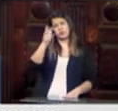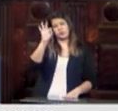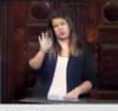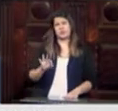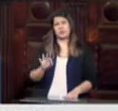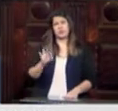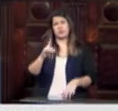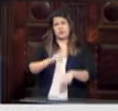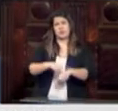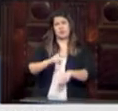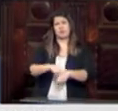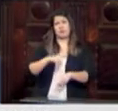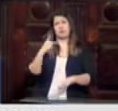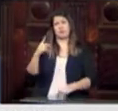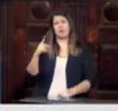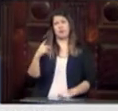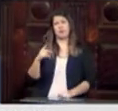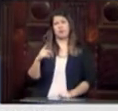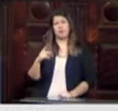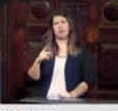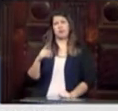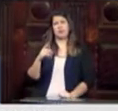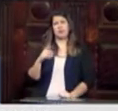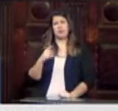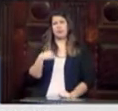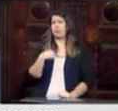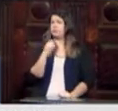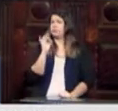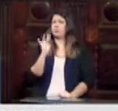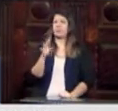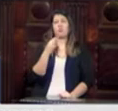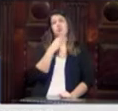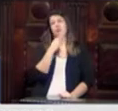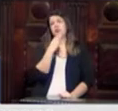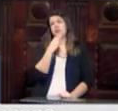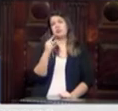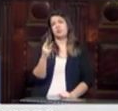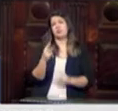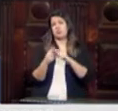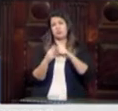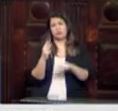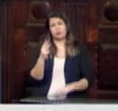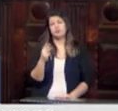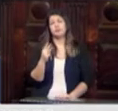95% do seu tempo lá, eu só conheço aqui três.